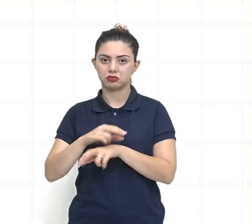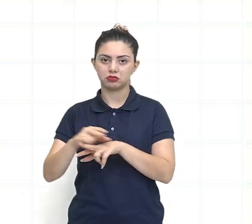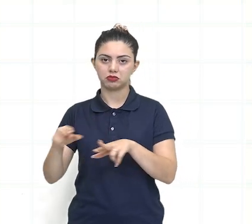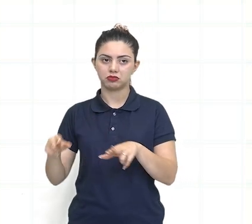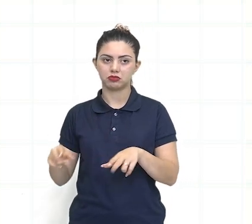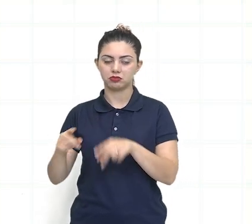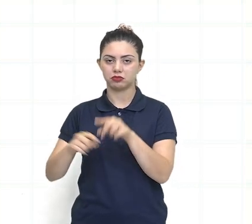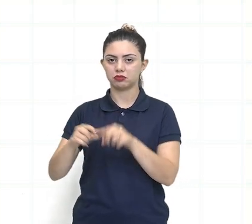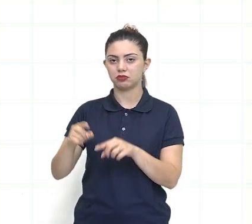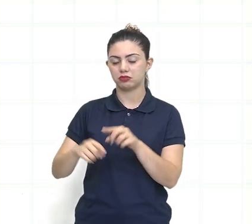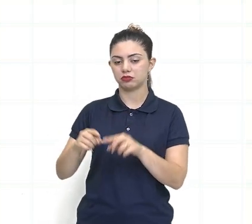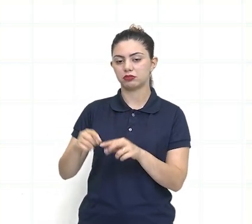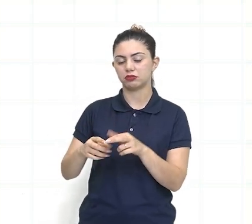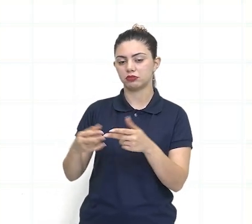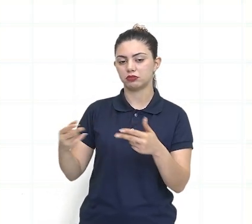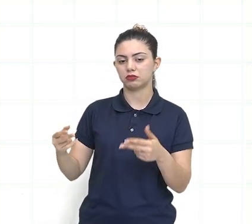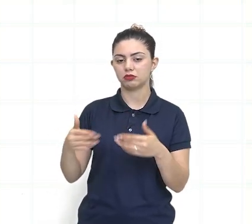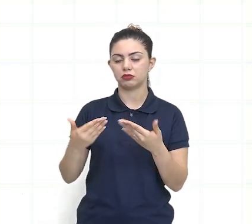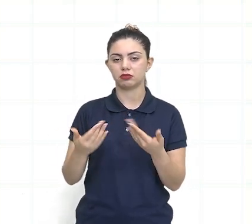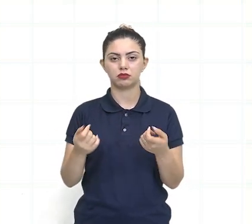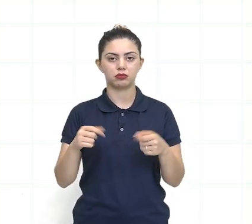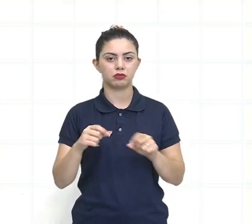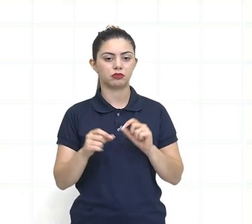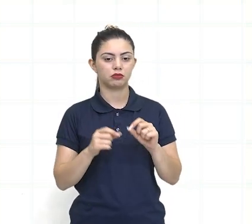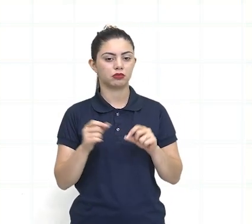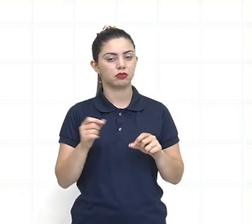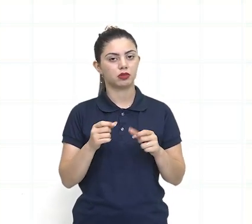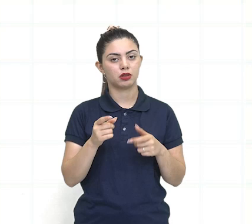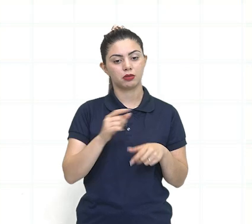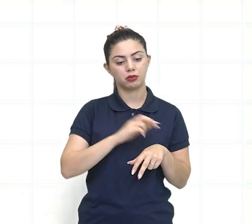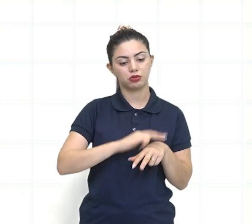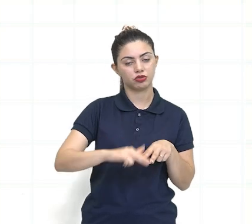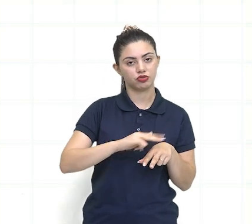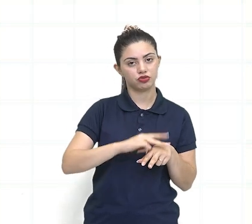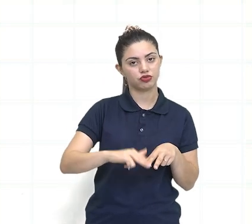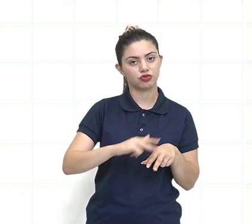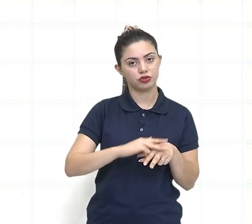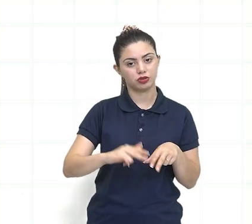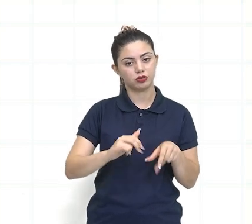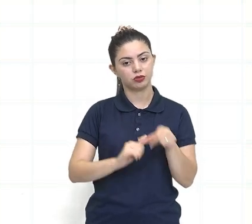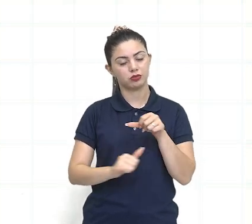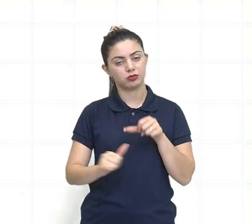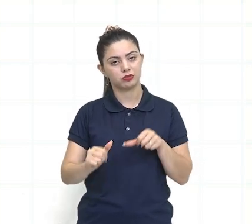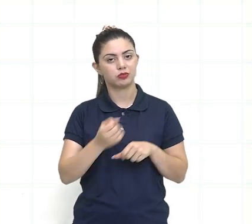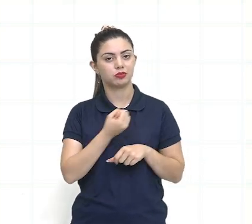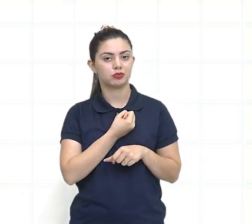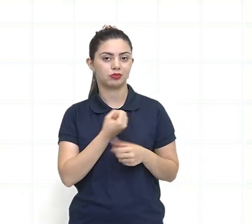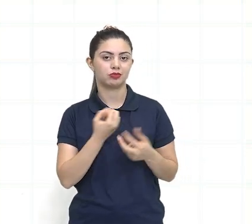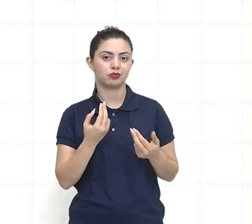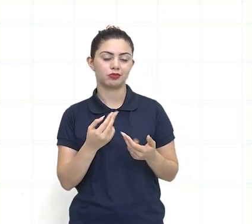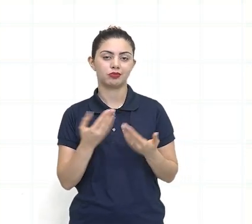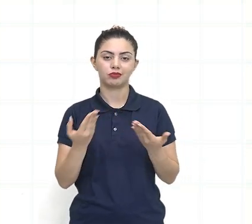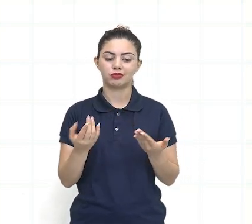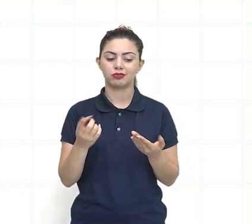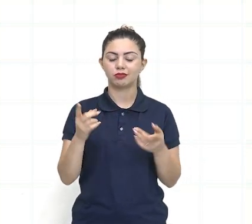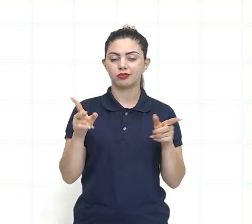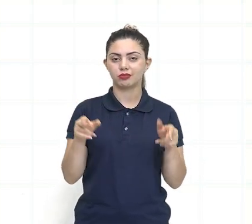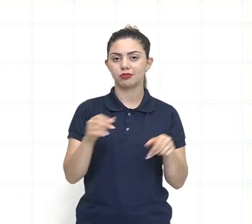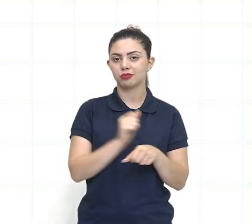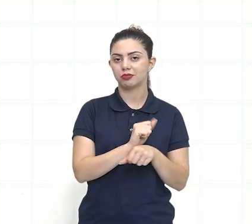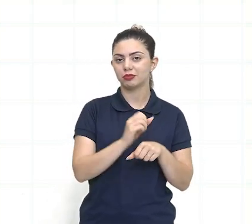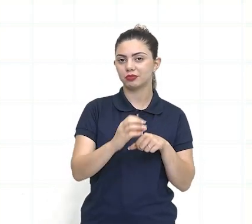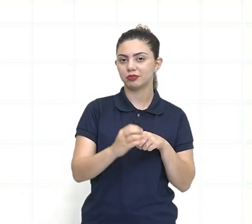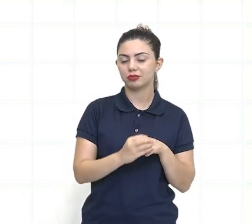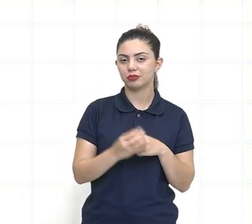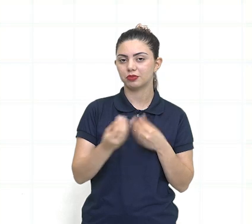vai se flexionar, ele vai mudar em gênero e em número, mesma propriedade que o artigo tem.